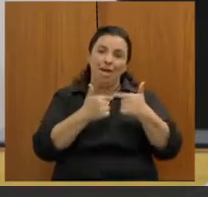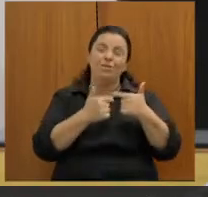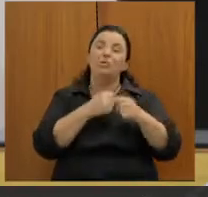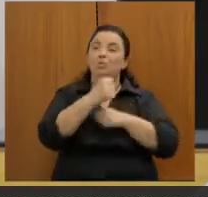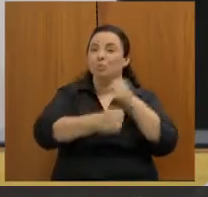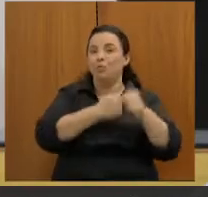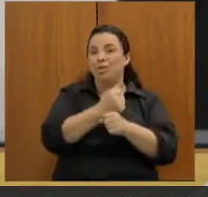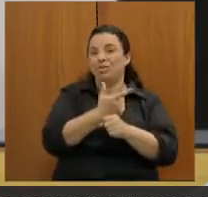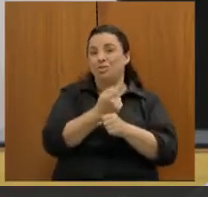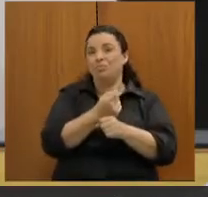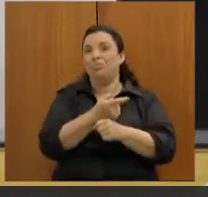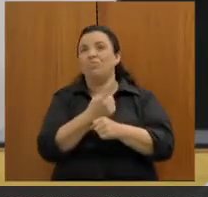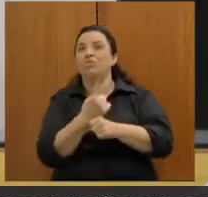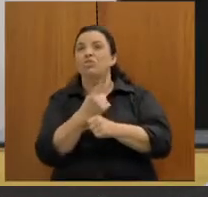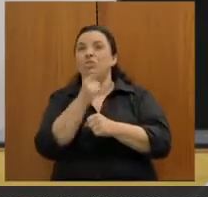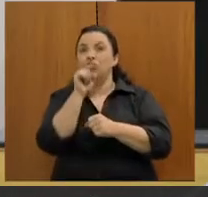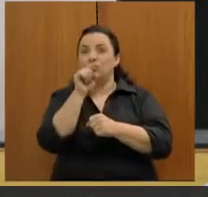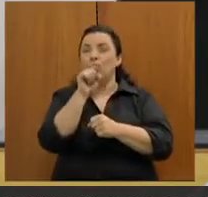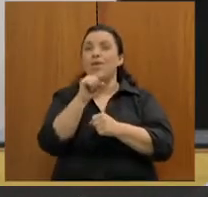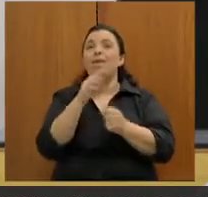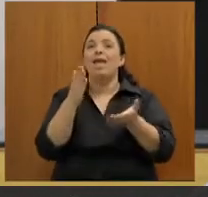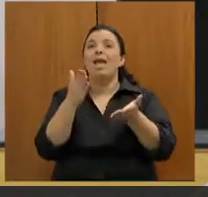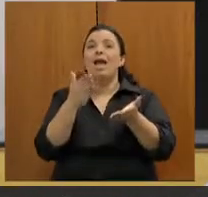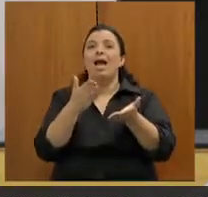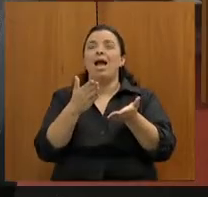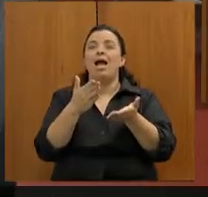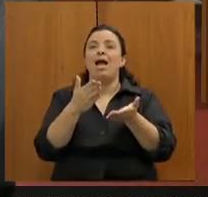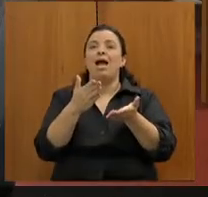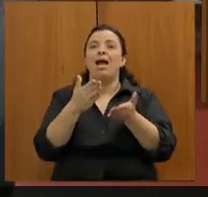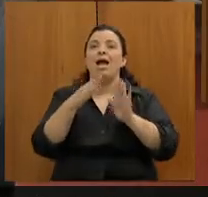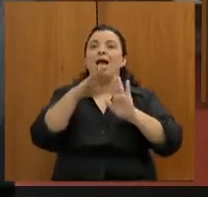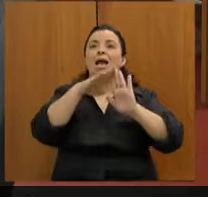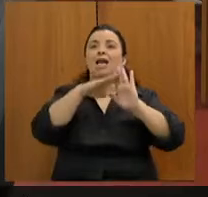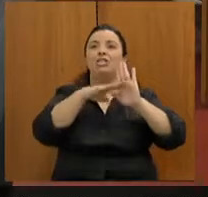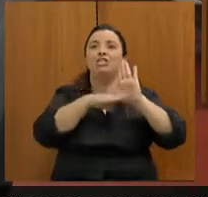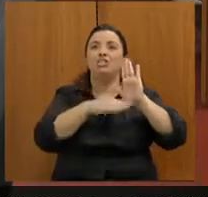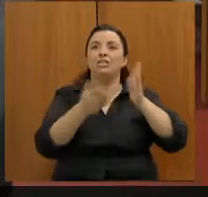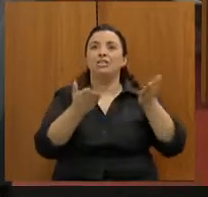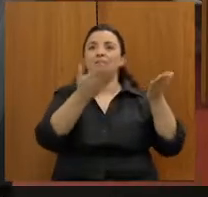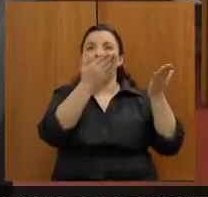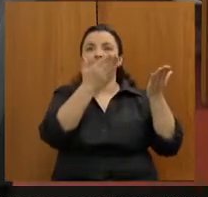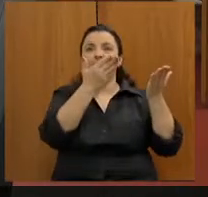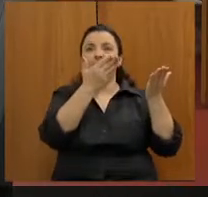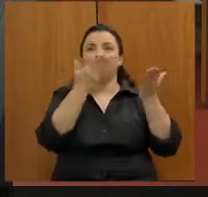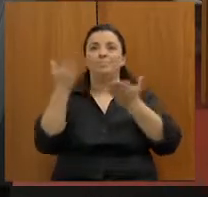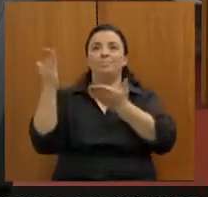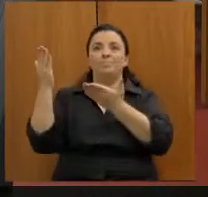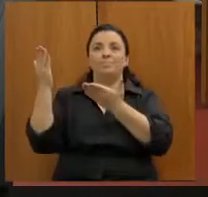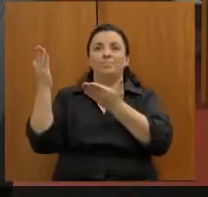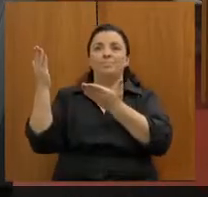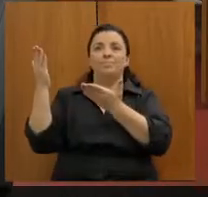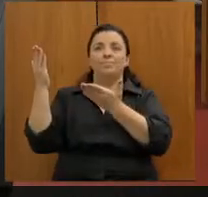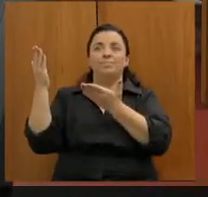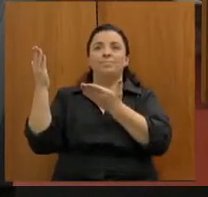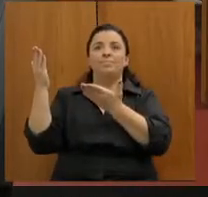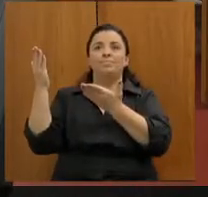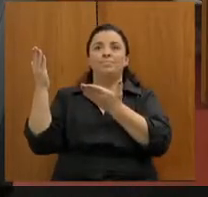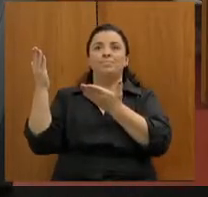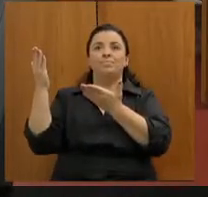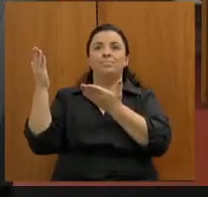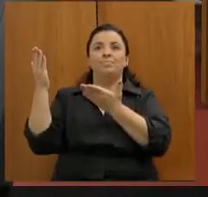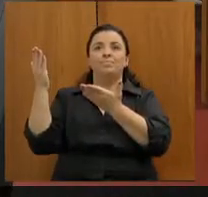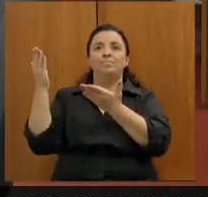e 21 que é a cartilha sei se tá dando para para vocês verem essa